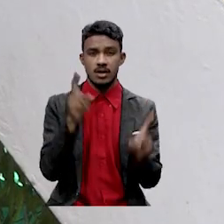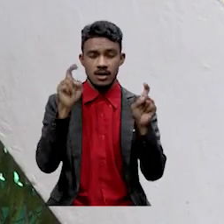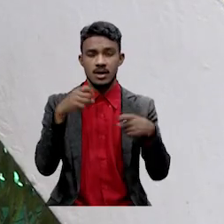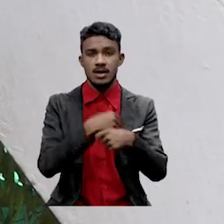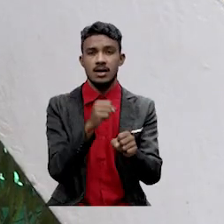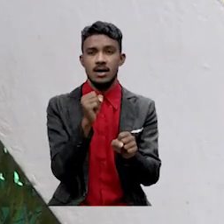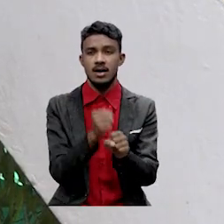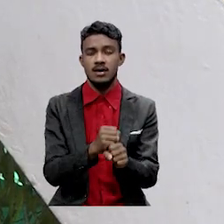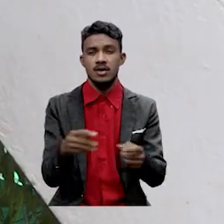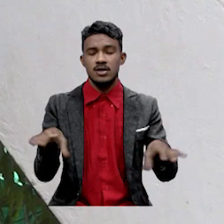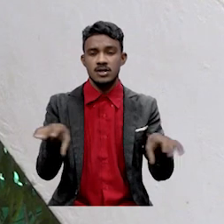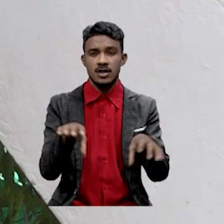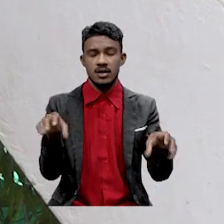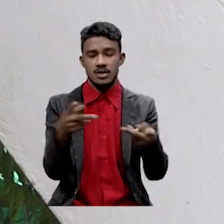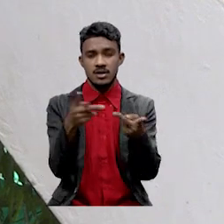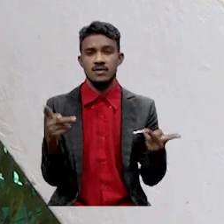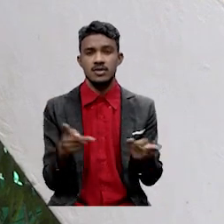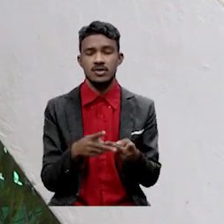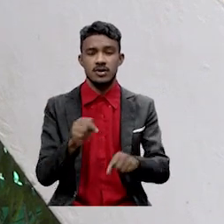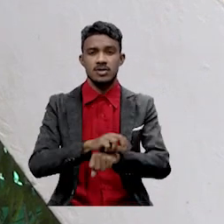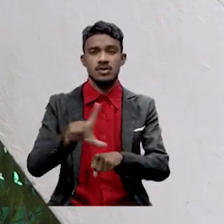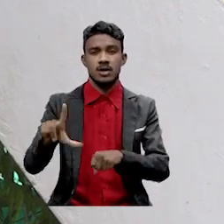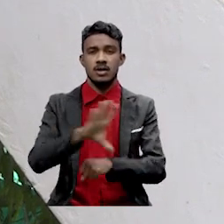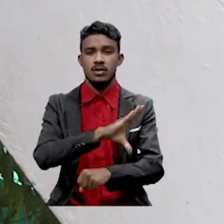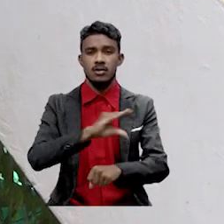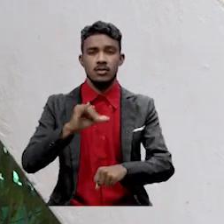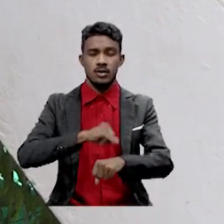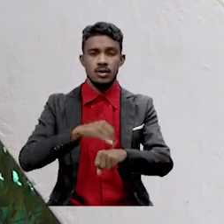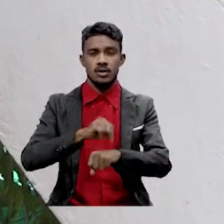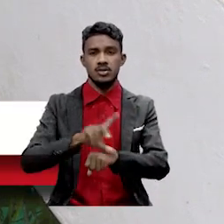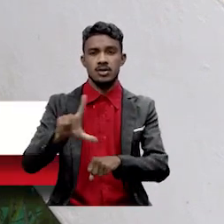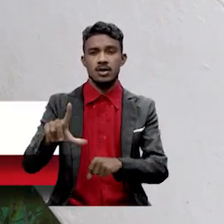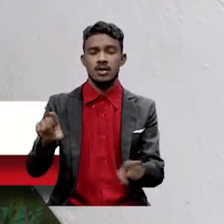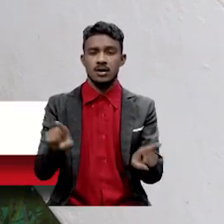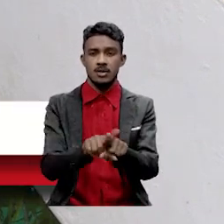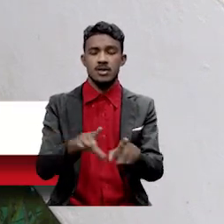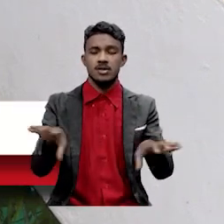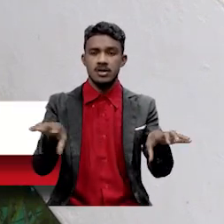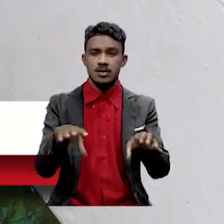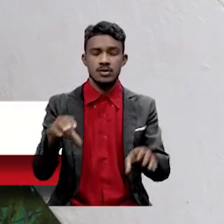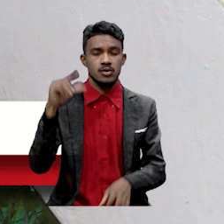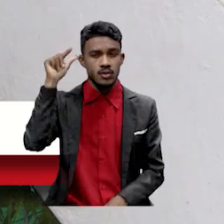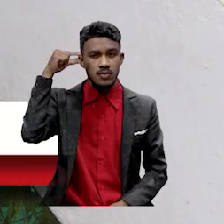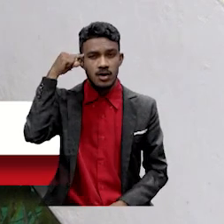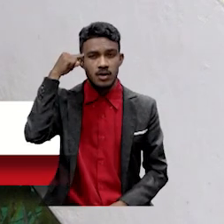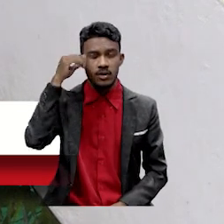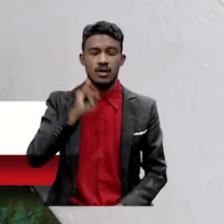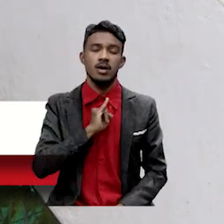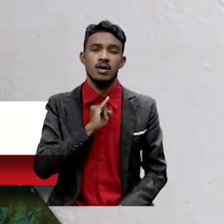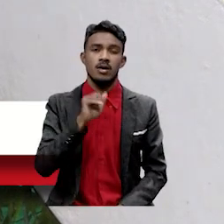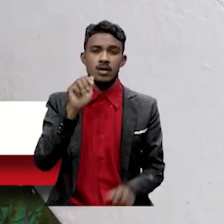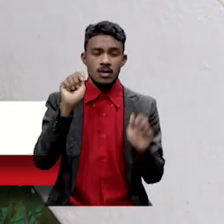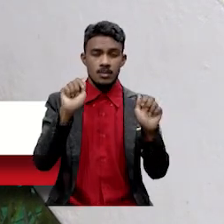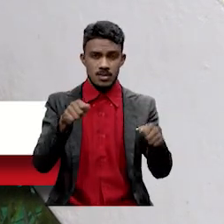para o setor privado, nacional e internacional. Não é mais papel do governo União. Ao bele